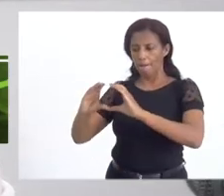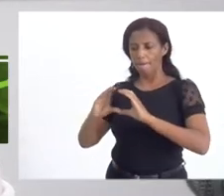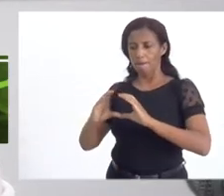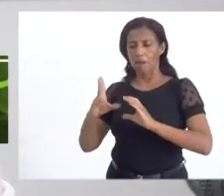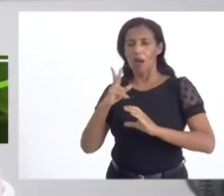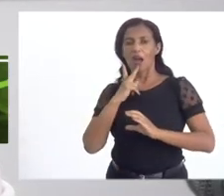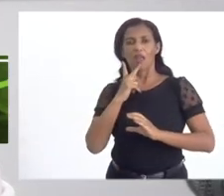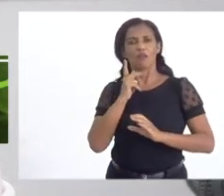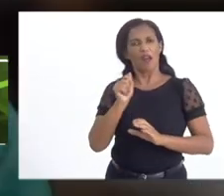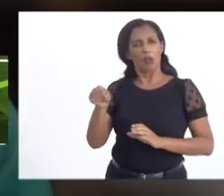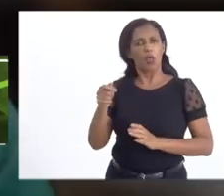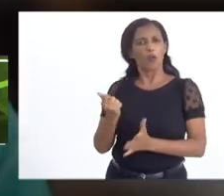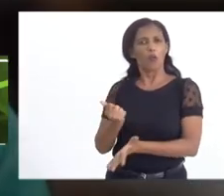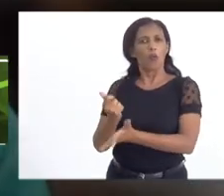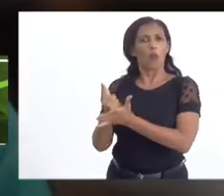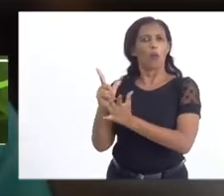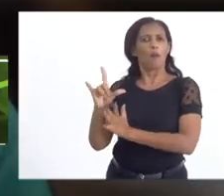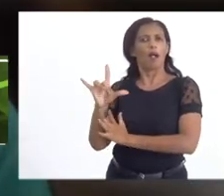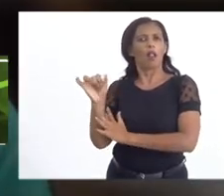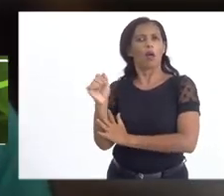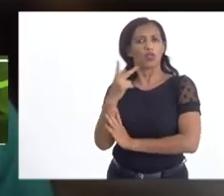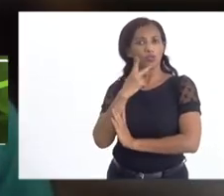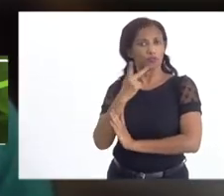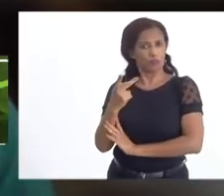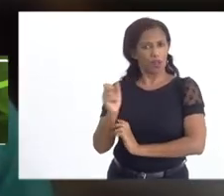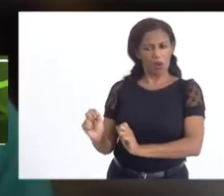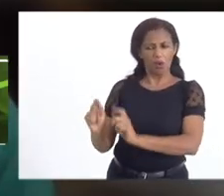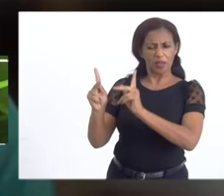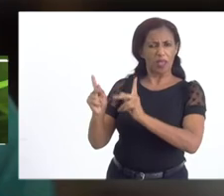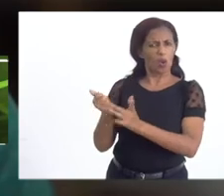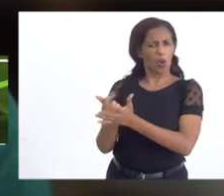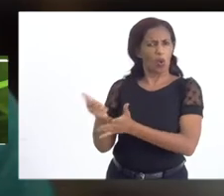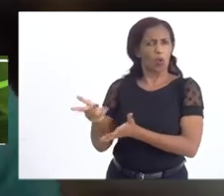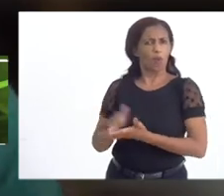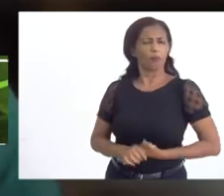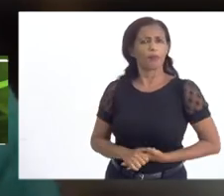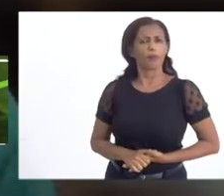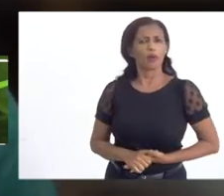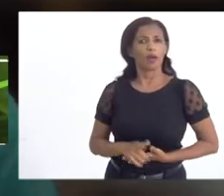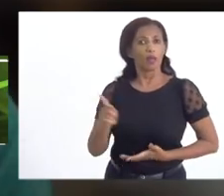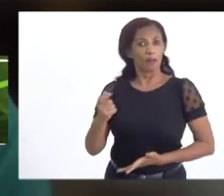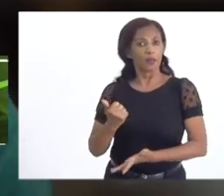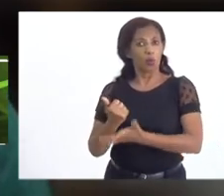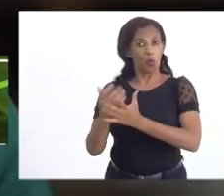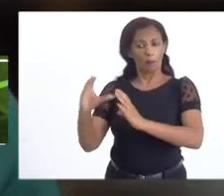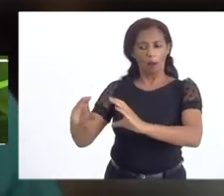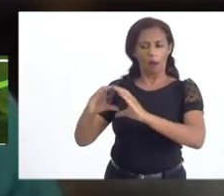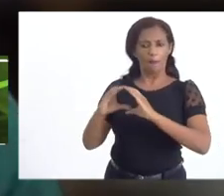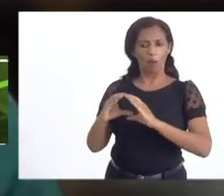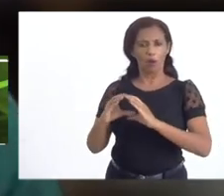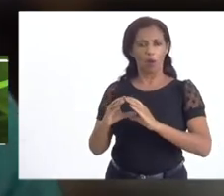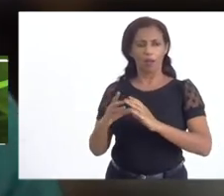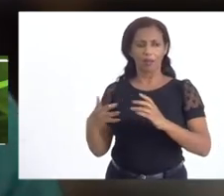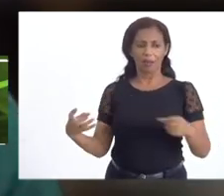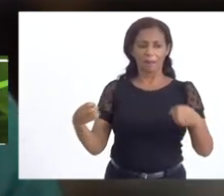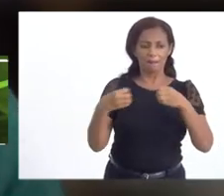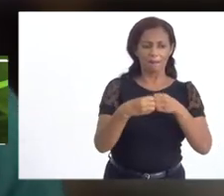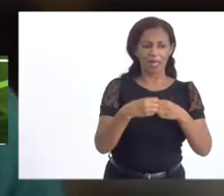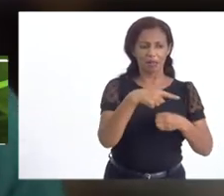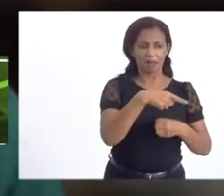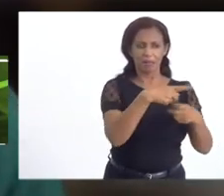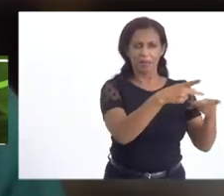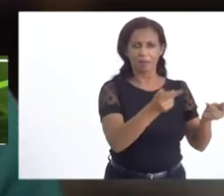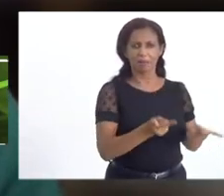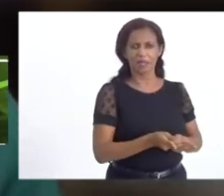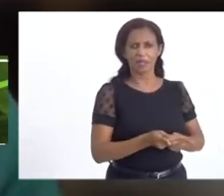comprar tua hamburgueria. Eu falo, ok, compre minha hamburgueria. E aí a pessoa compra a hamburgueria que está do lado da minha pizzaria. E